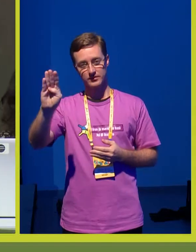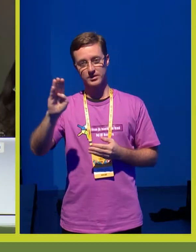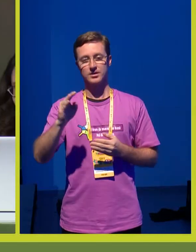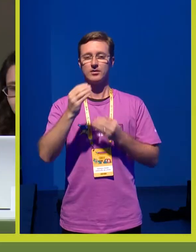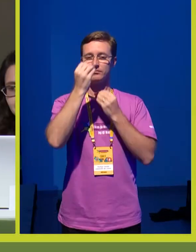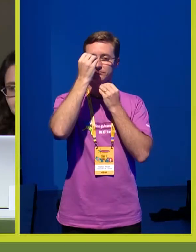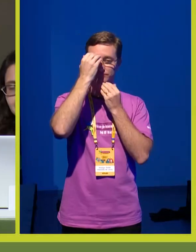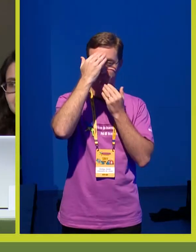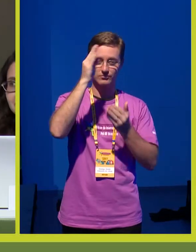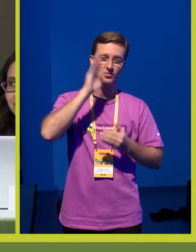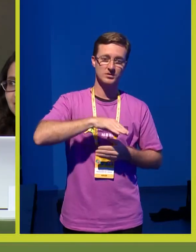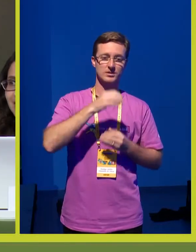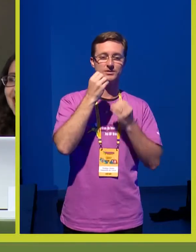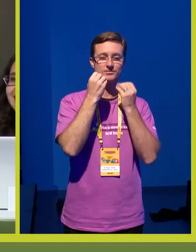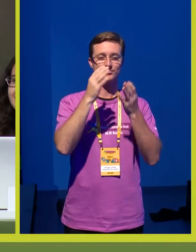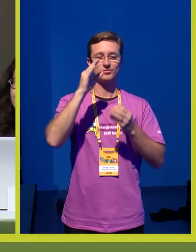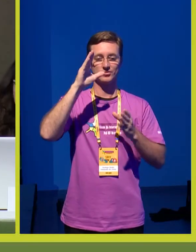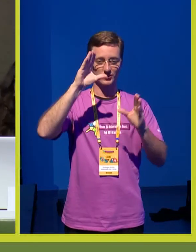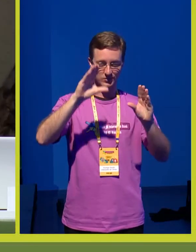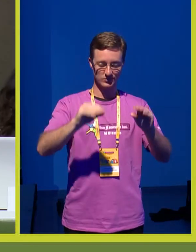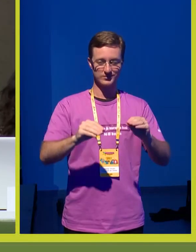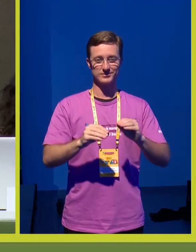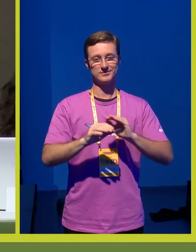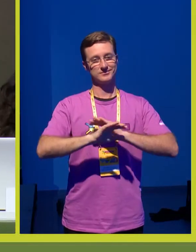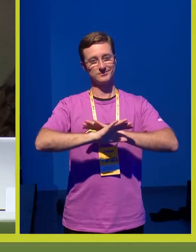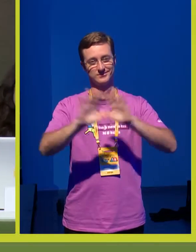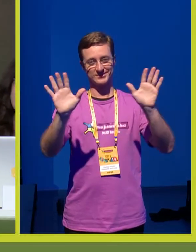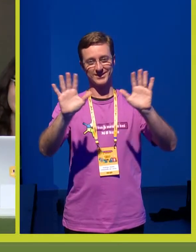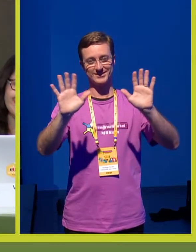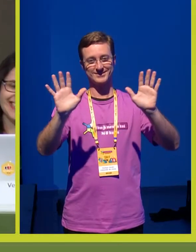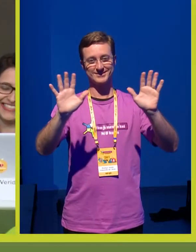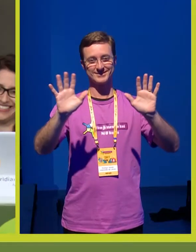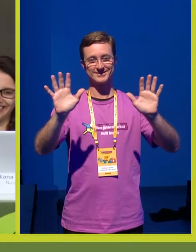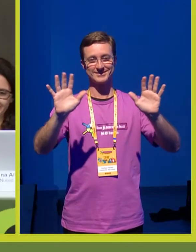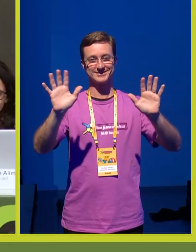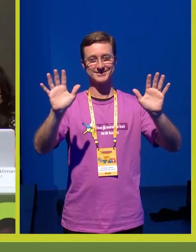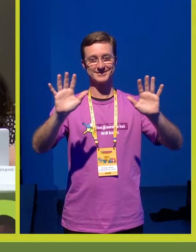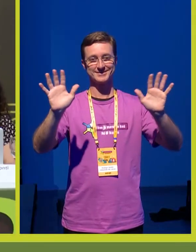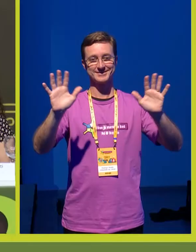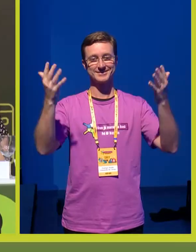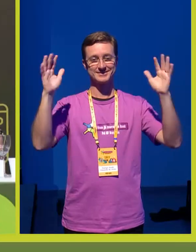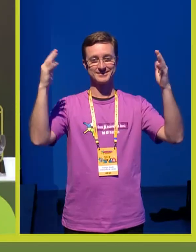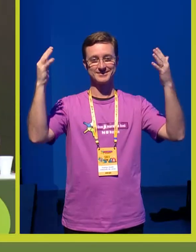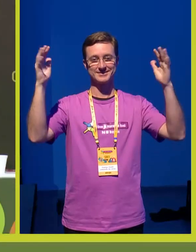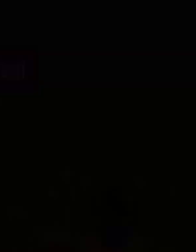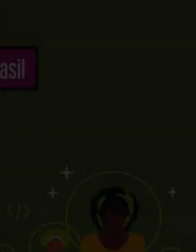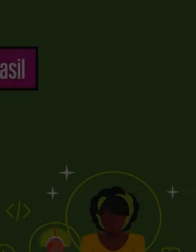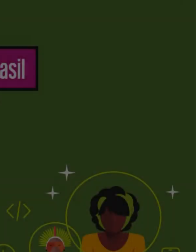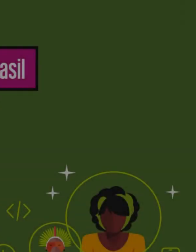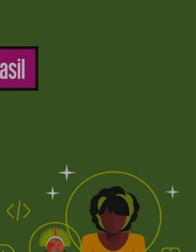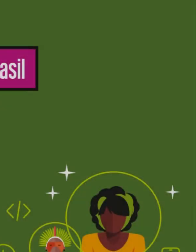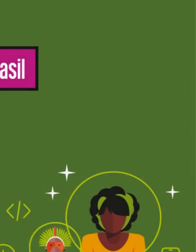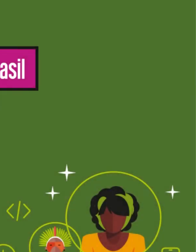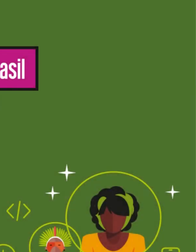tarde boa noite para todo mundo muito obrigado até mais a todos parabéns